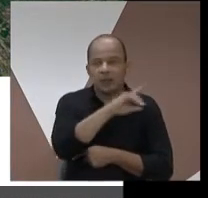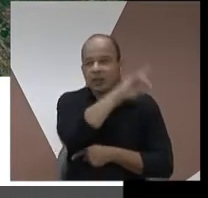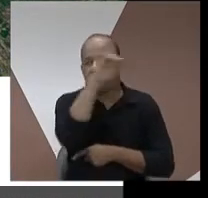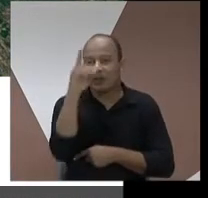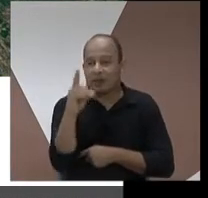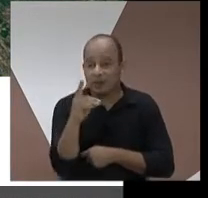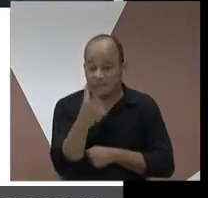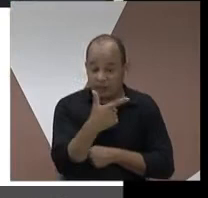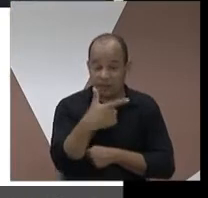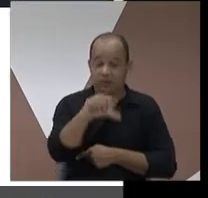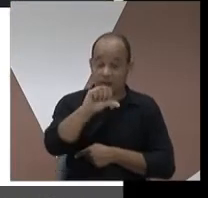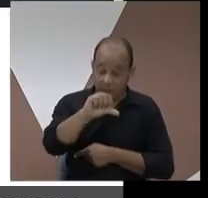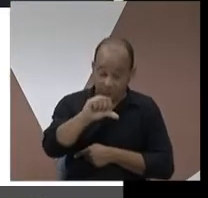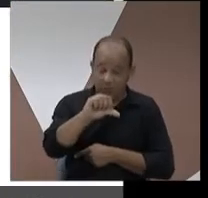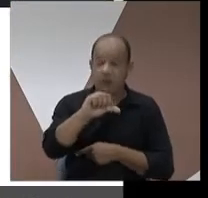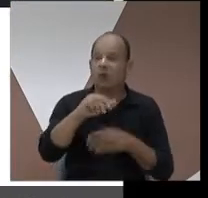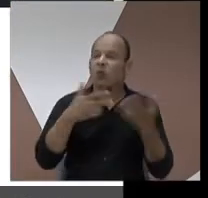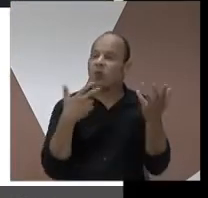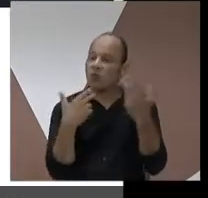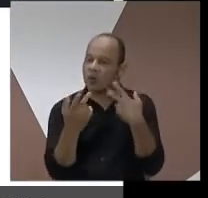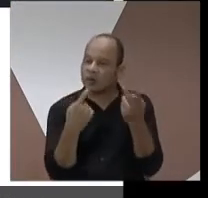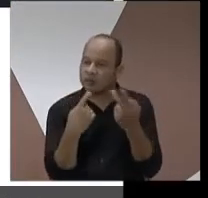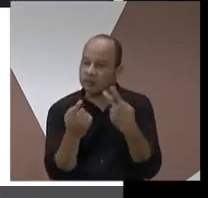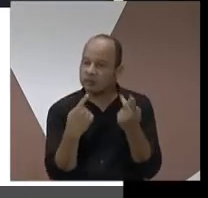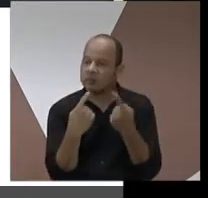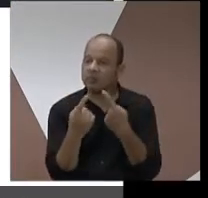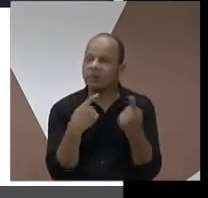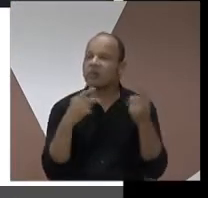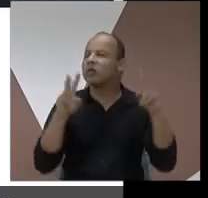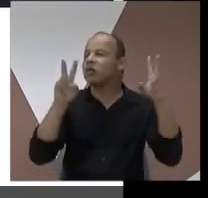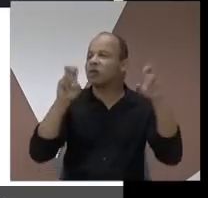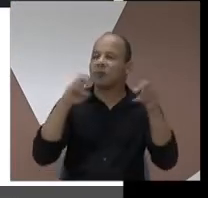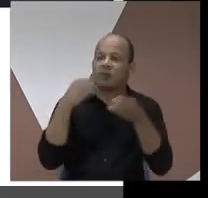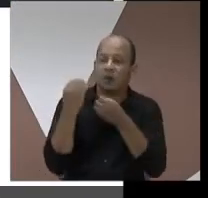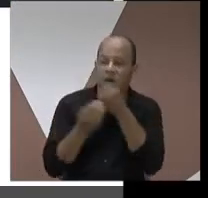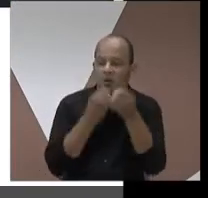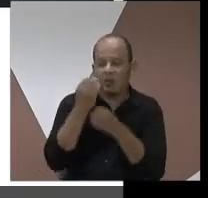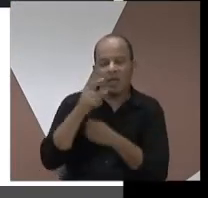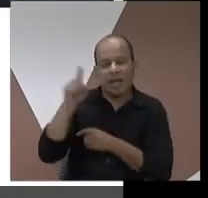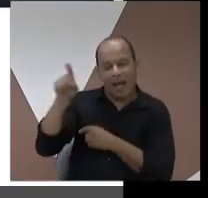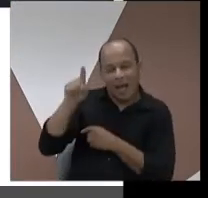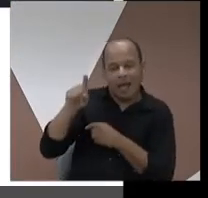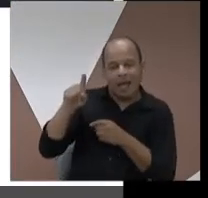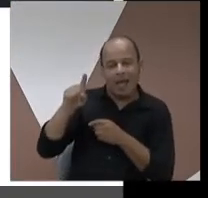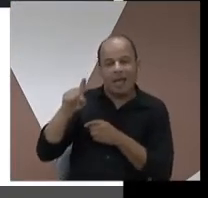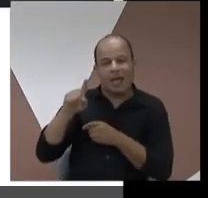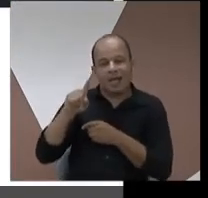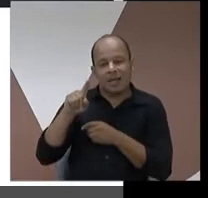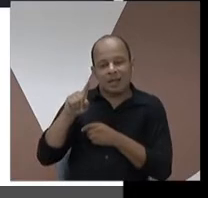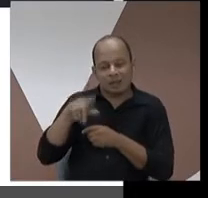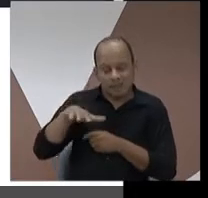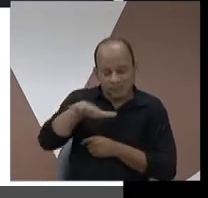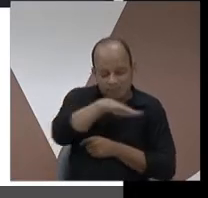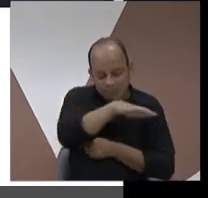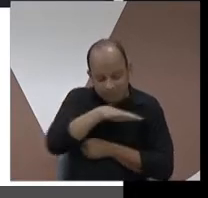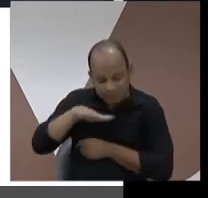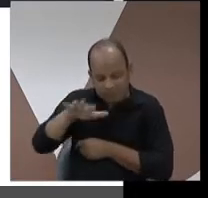ambientais deste novo traçado proposto para a Vargem das Flores, né? Então, isso foi 29 de março,